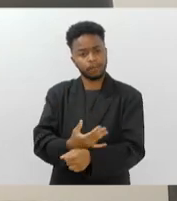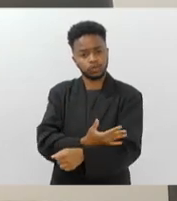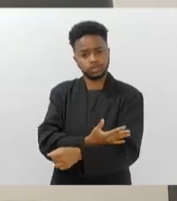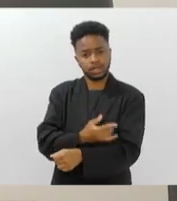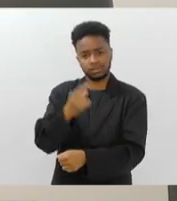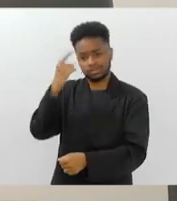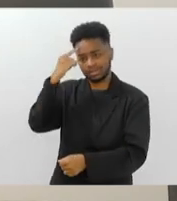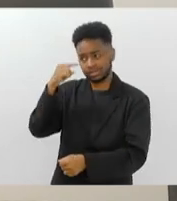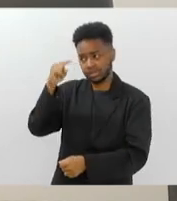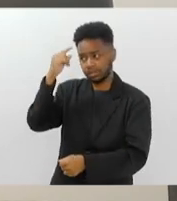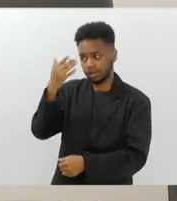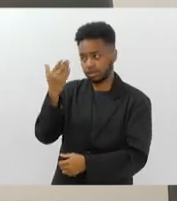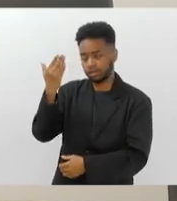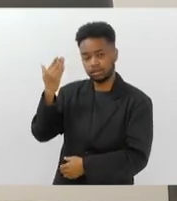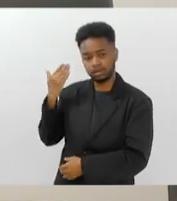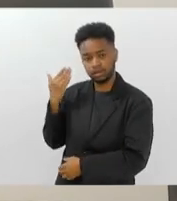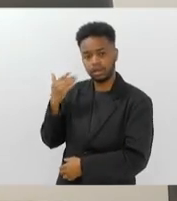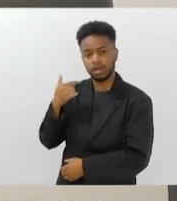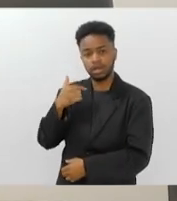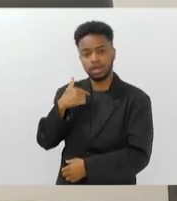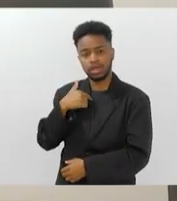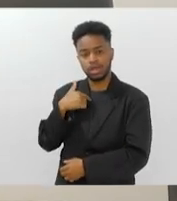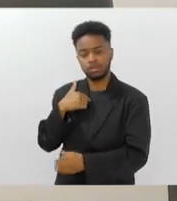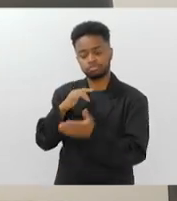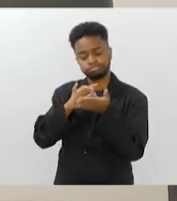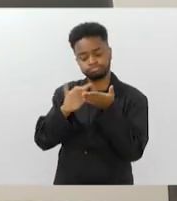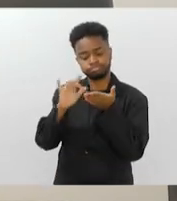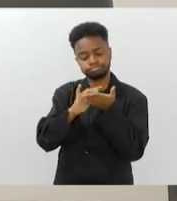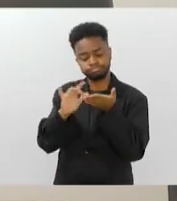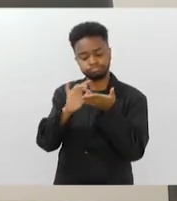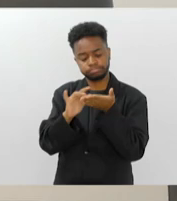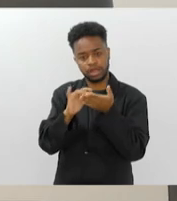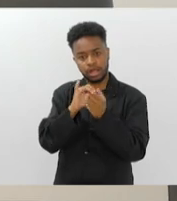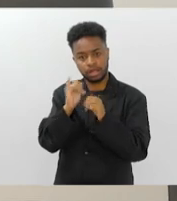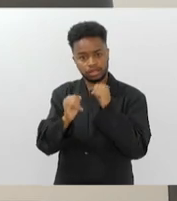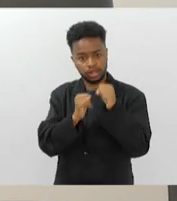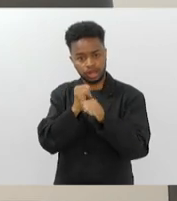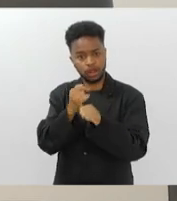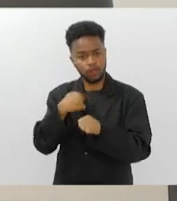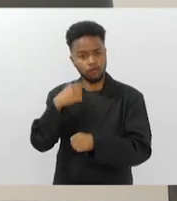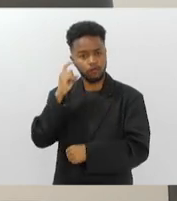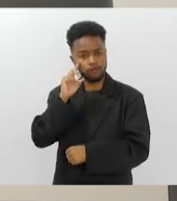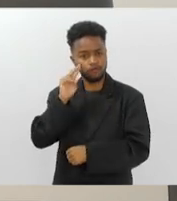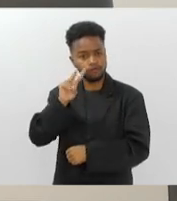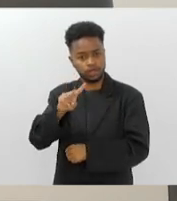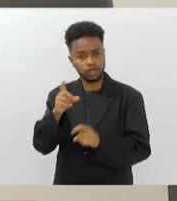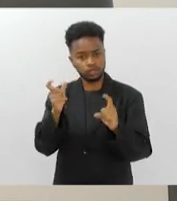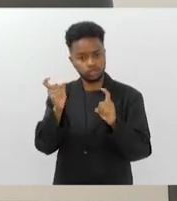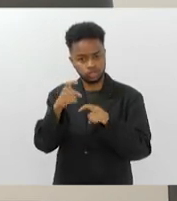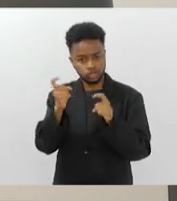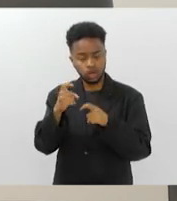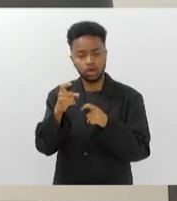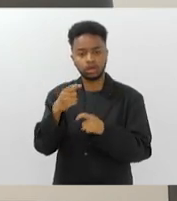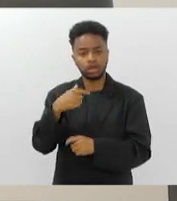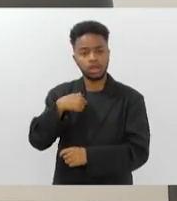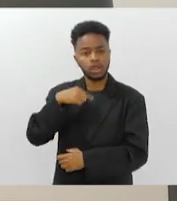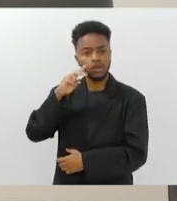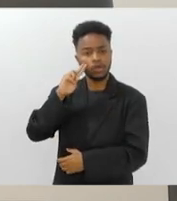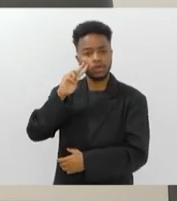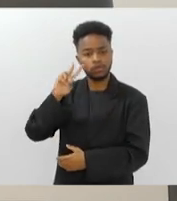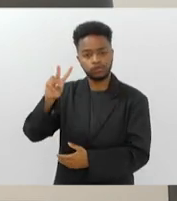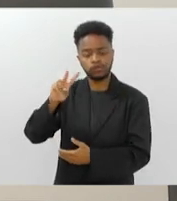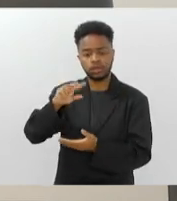eh na navegando aí pelas redes sociais eu vi no tiktok ou assim eh